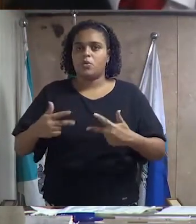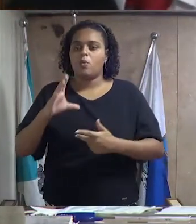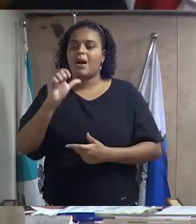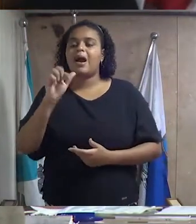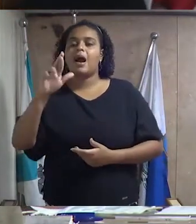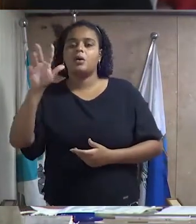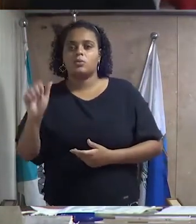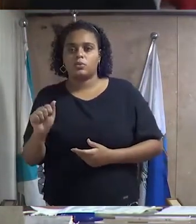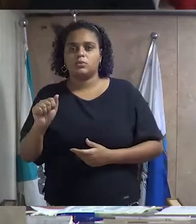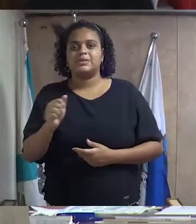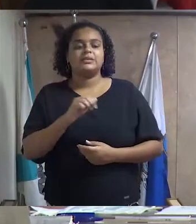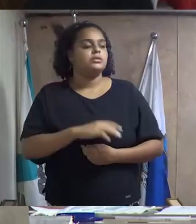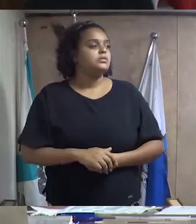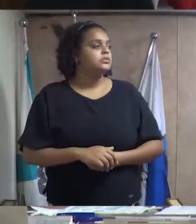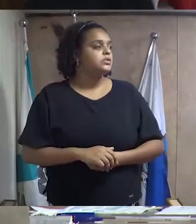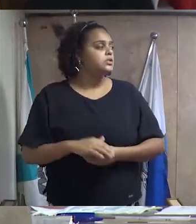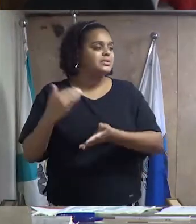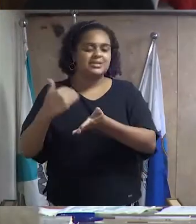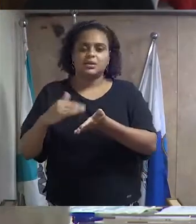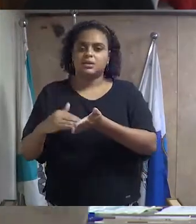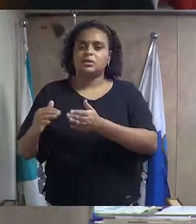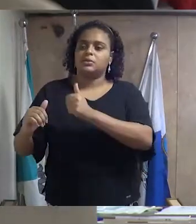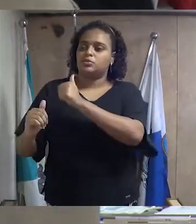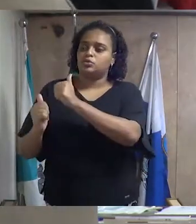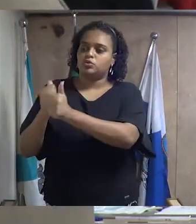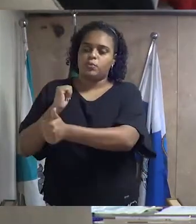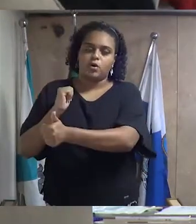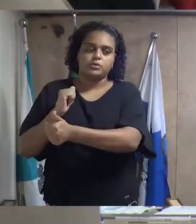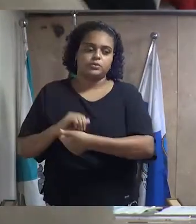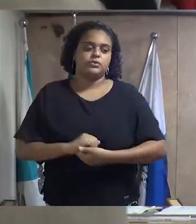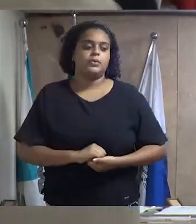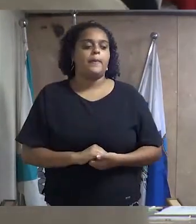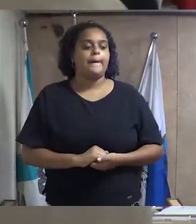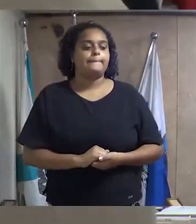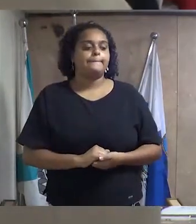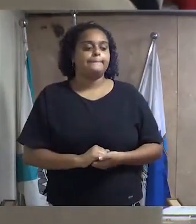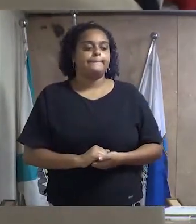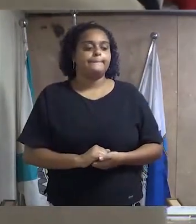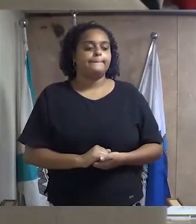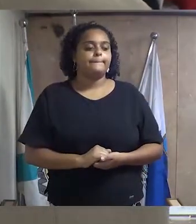secretário municipal de esporte.